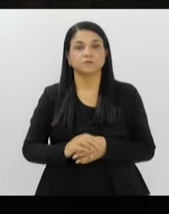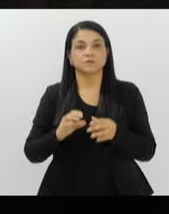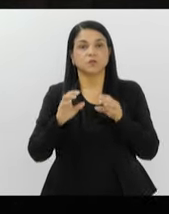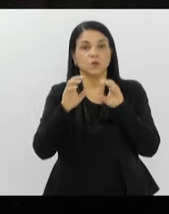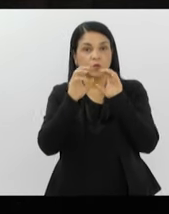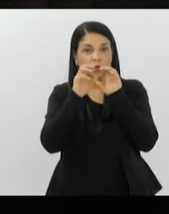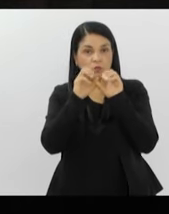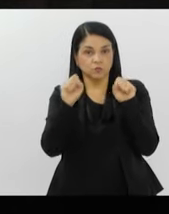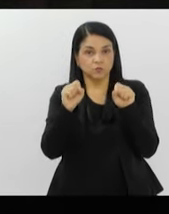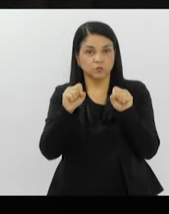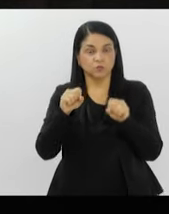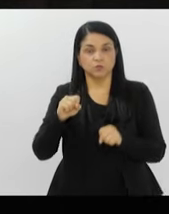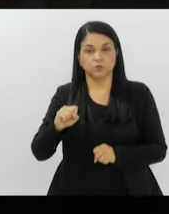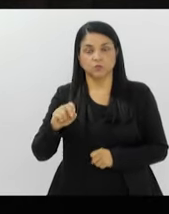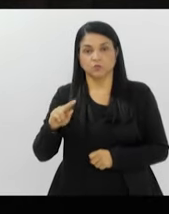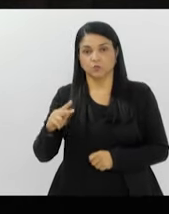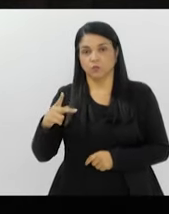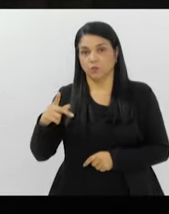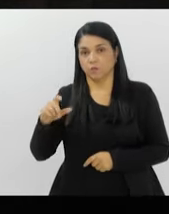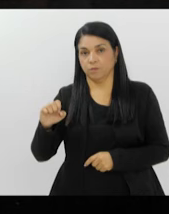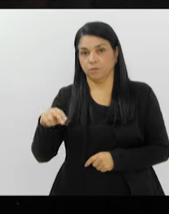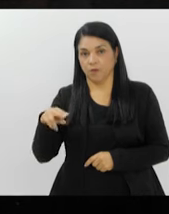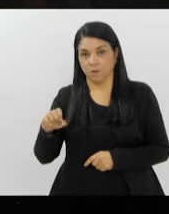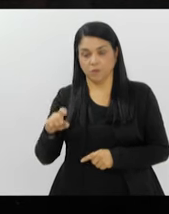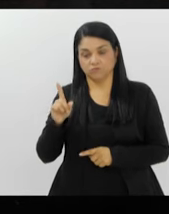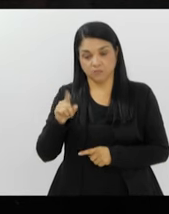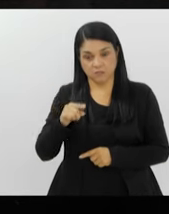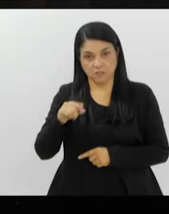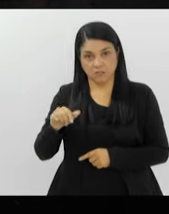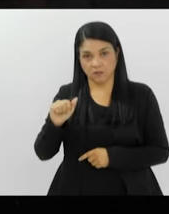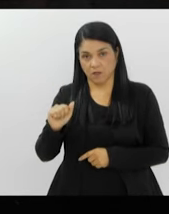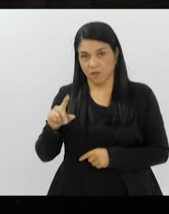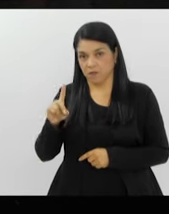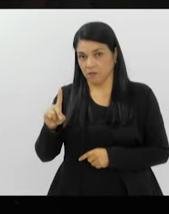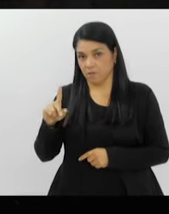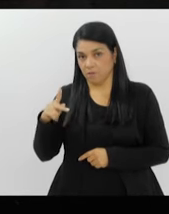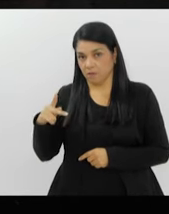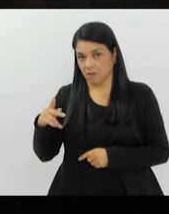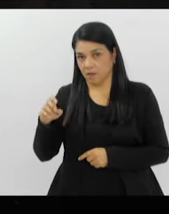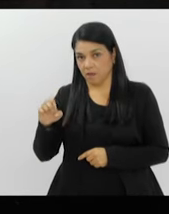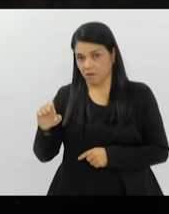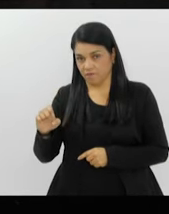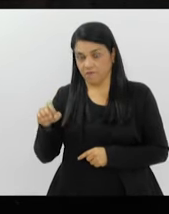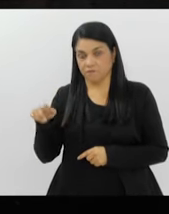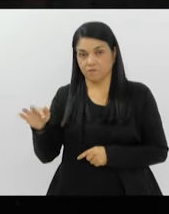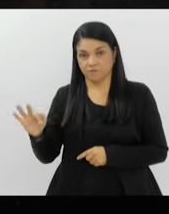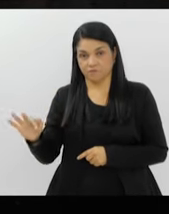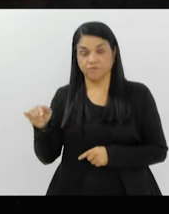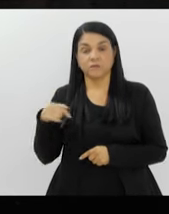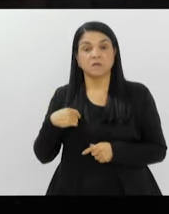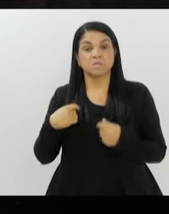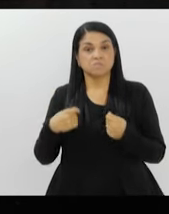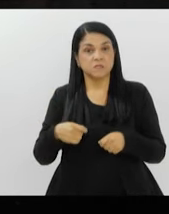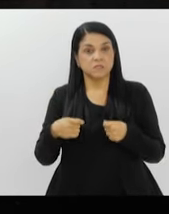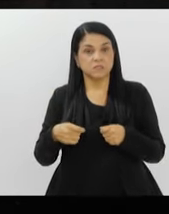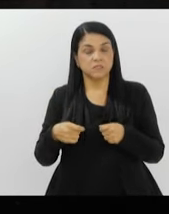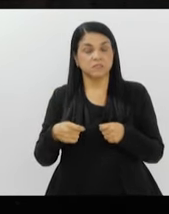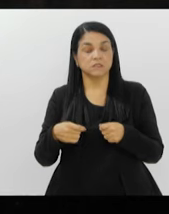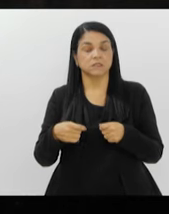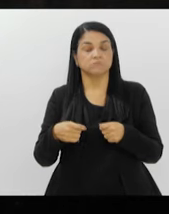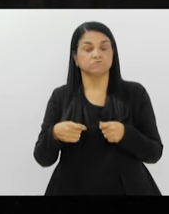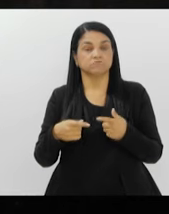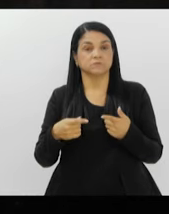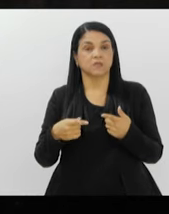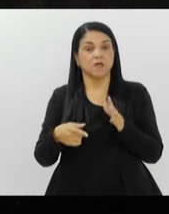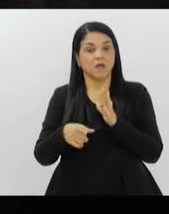uma dpf no meu entendimento ele precisa receber um plano de Segurança